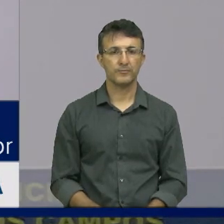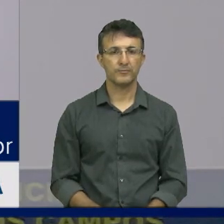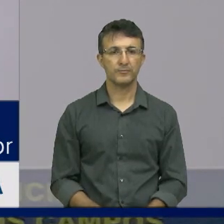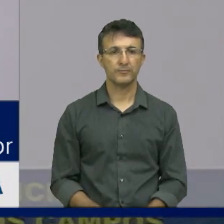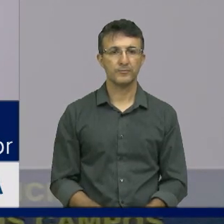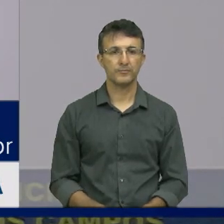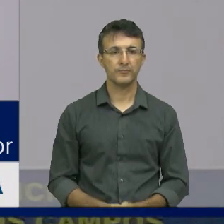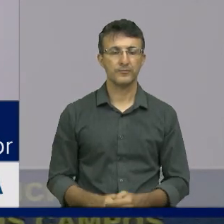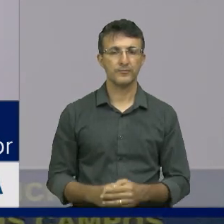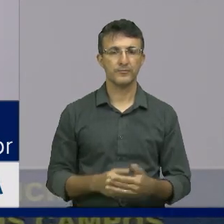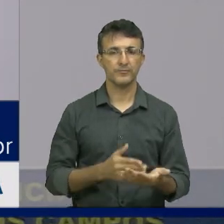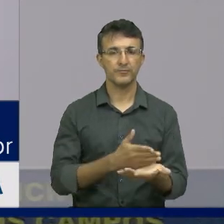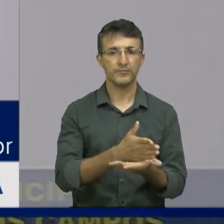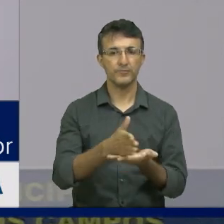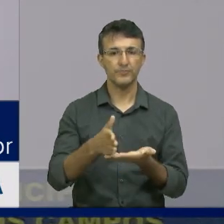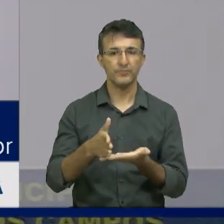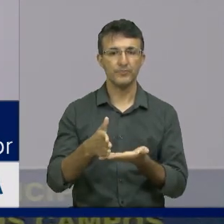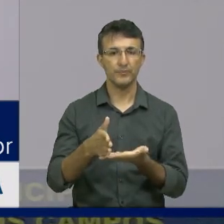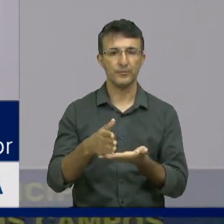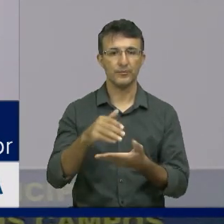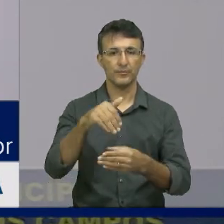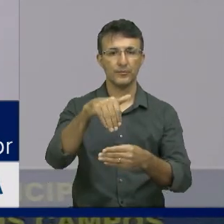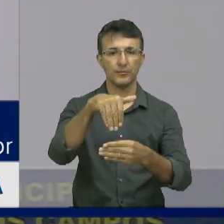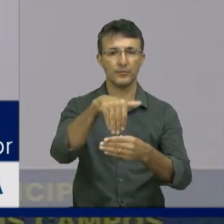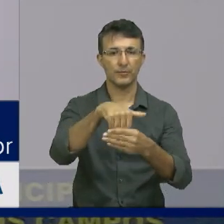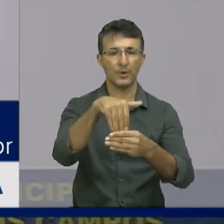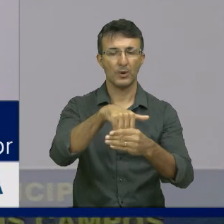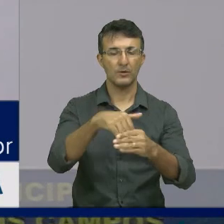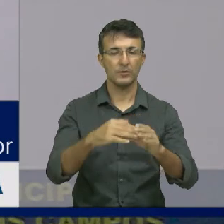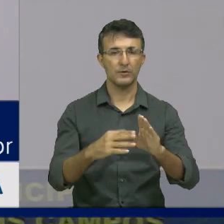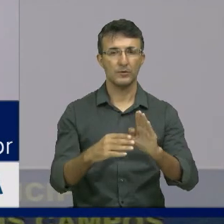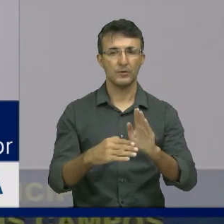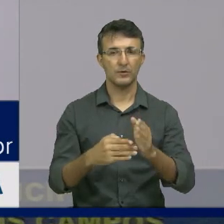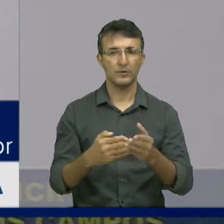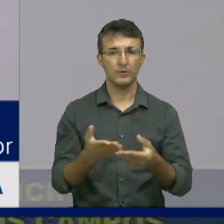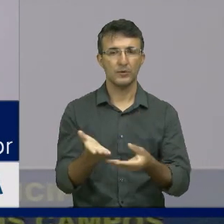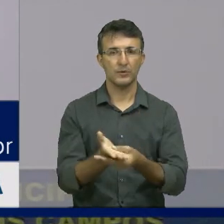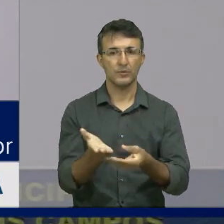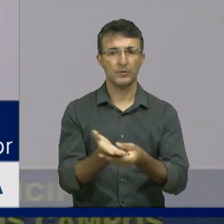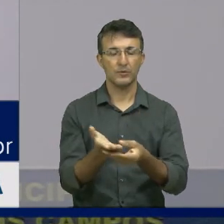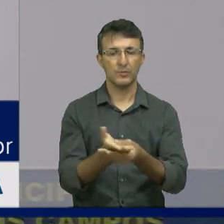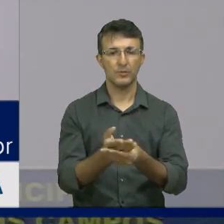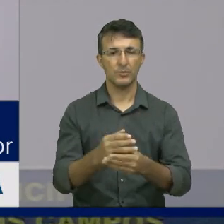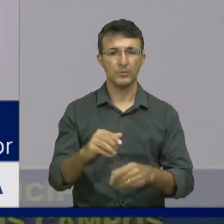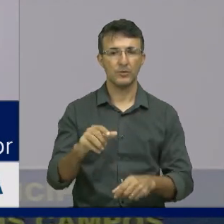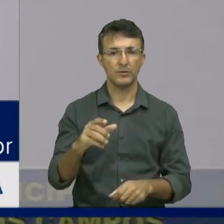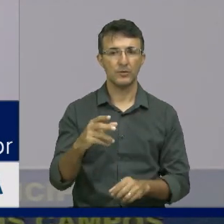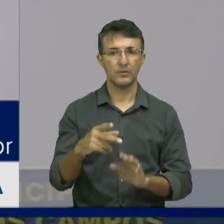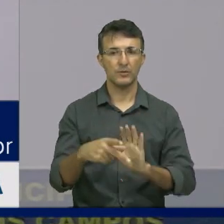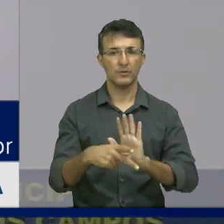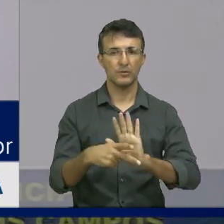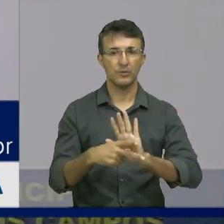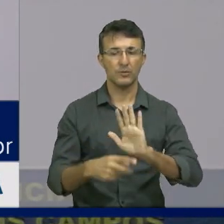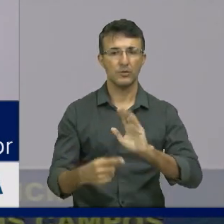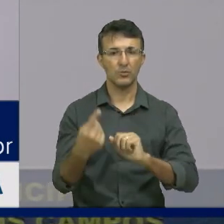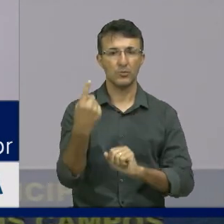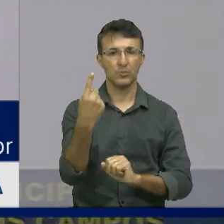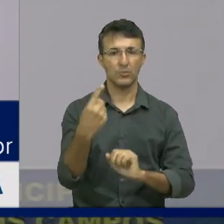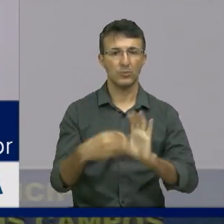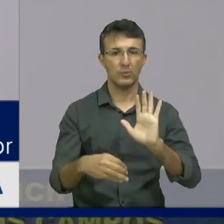Passaremos à votação do processo. Informo aos senhores vereadores que o processo possui uma emenda. Em votação, a